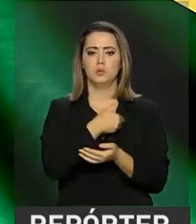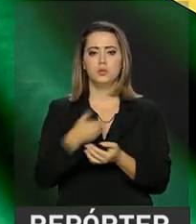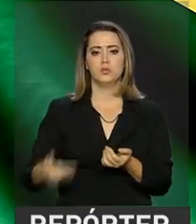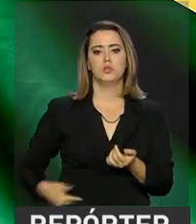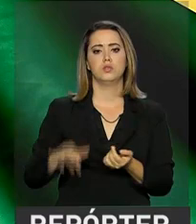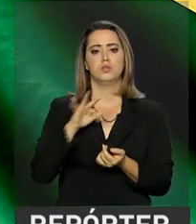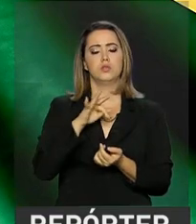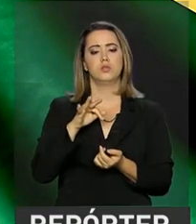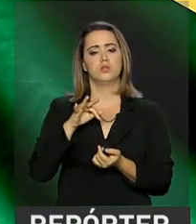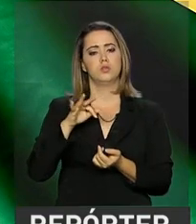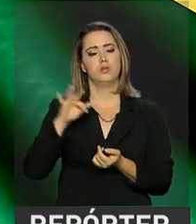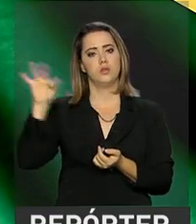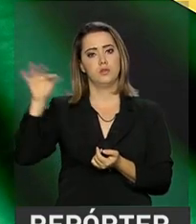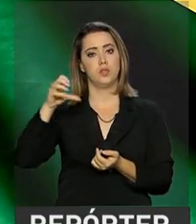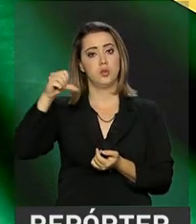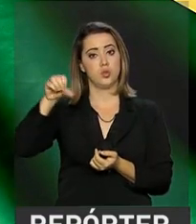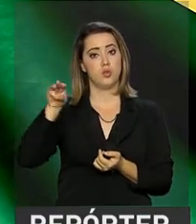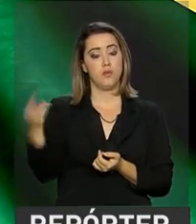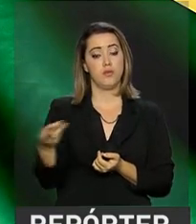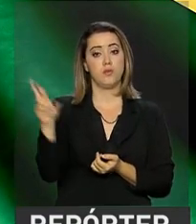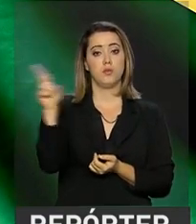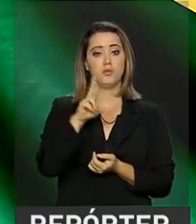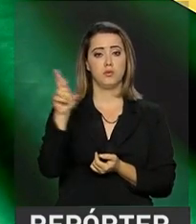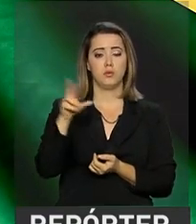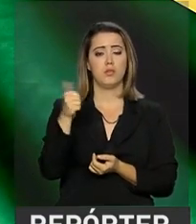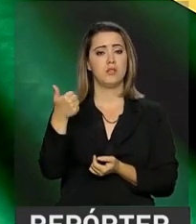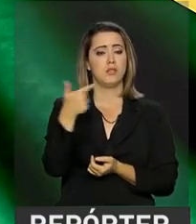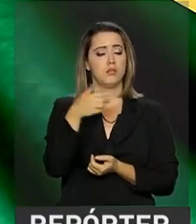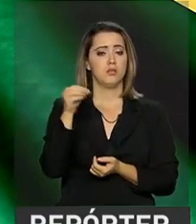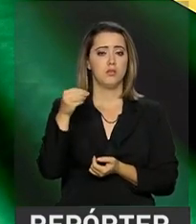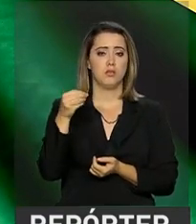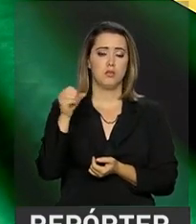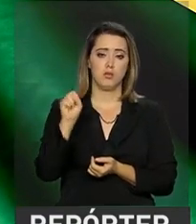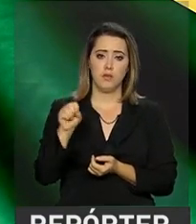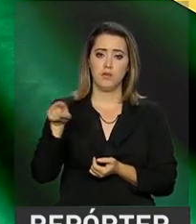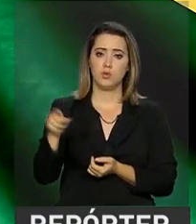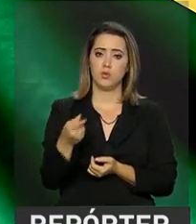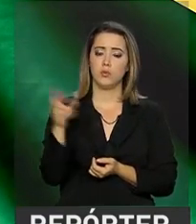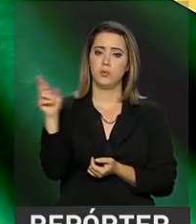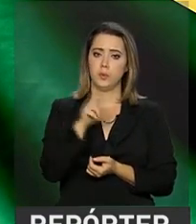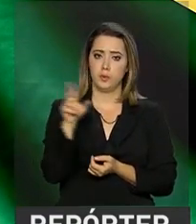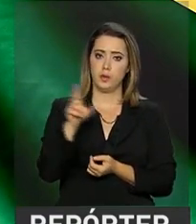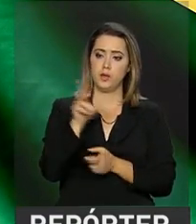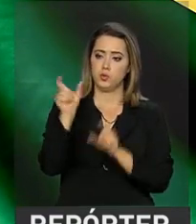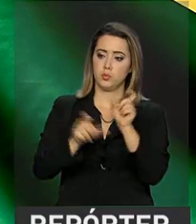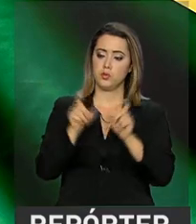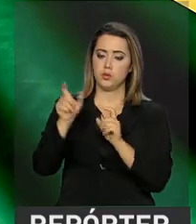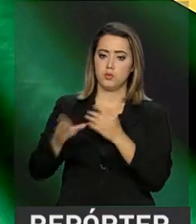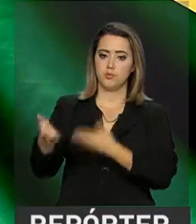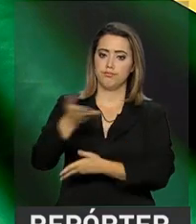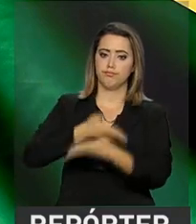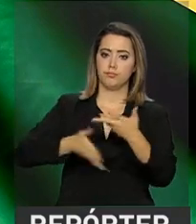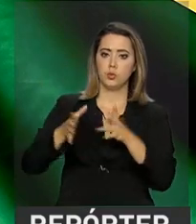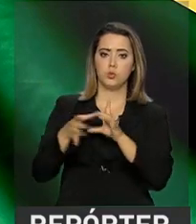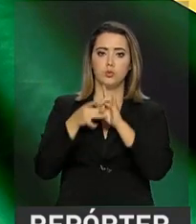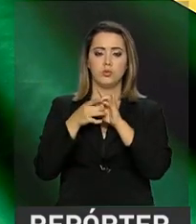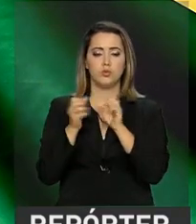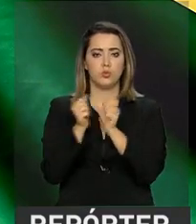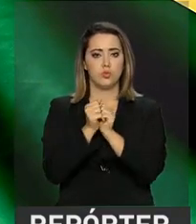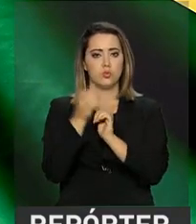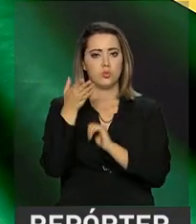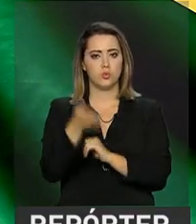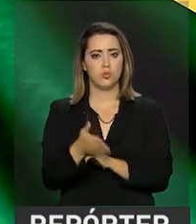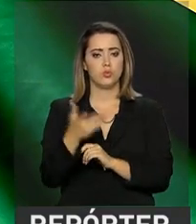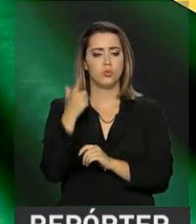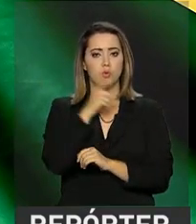Federal de r9 milhões deais tendo 128.000 de contrapartida dos atores que participaram dessa desses pactos e